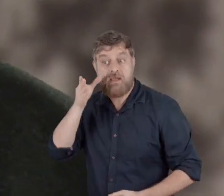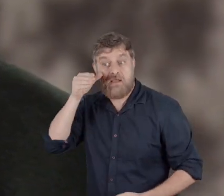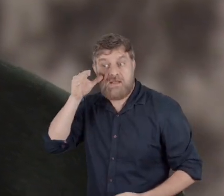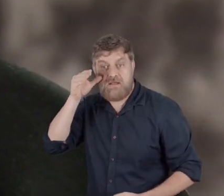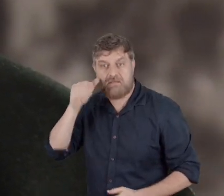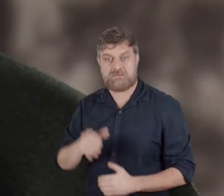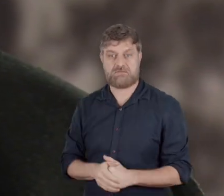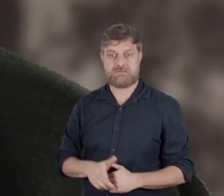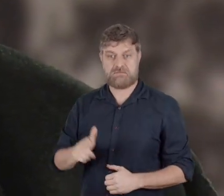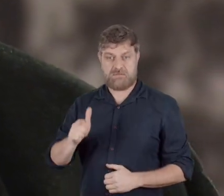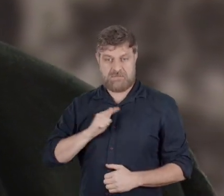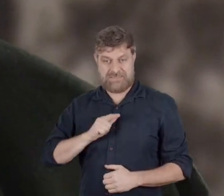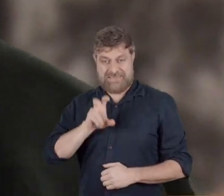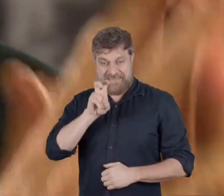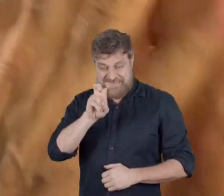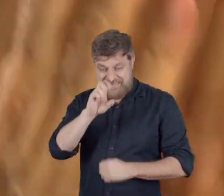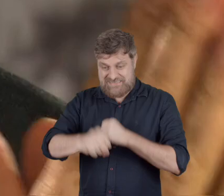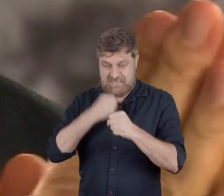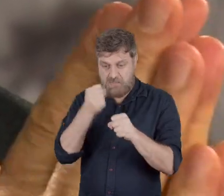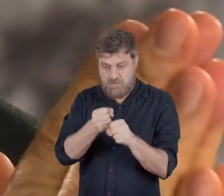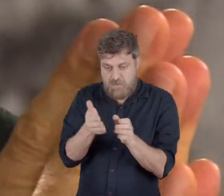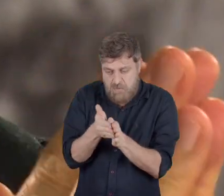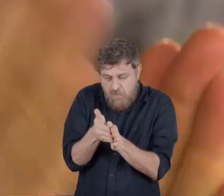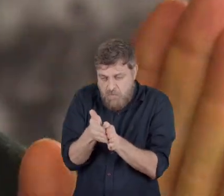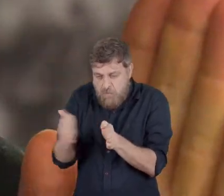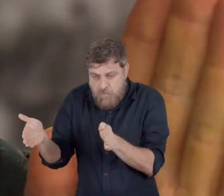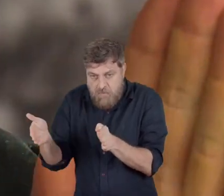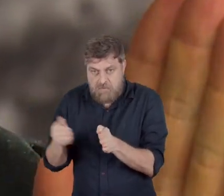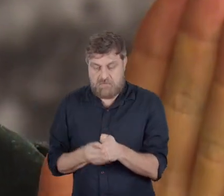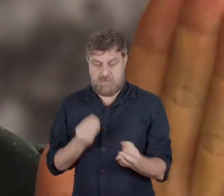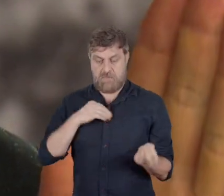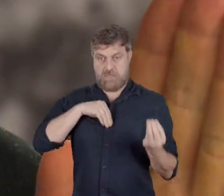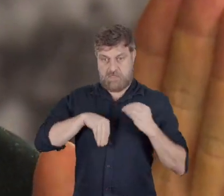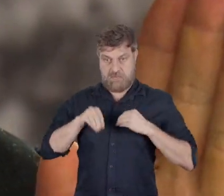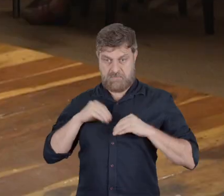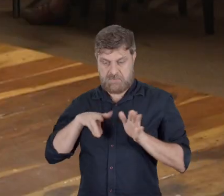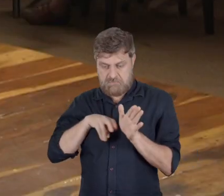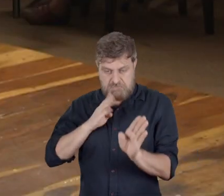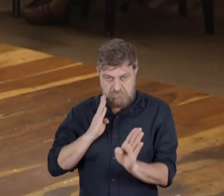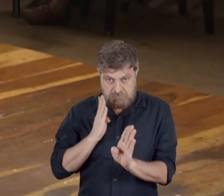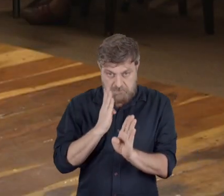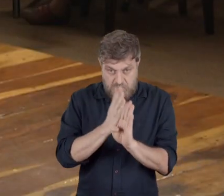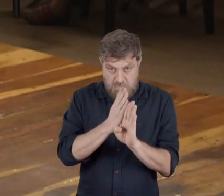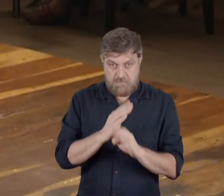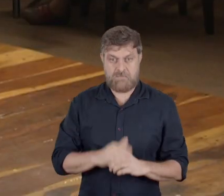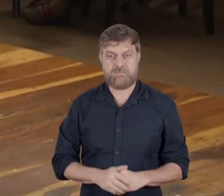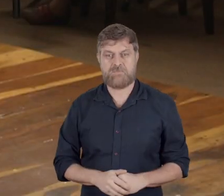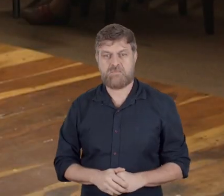descobriram é muito interessante. Nos 5 anos antes do diagnóstico de depressão,